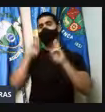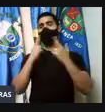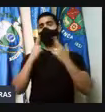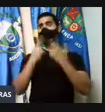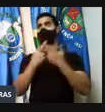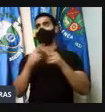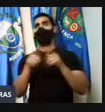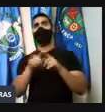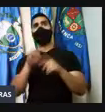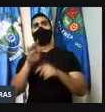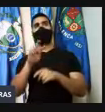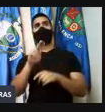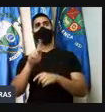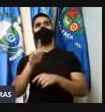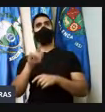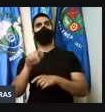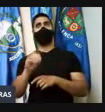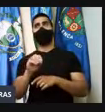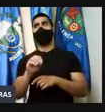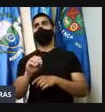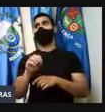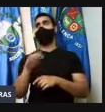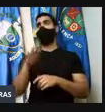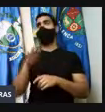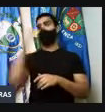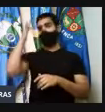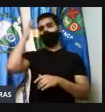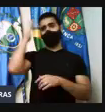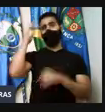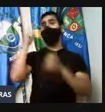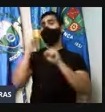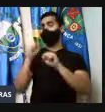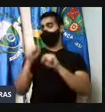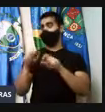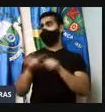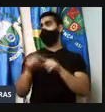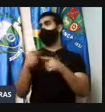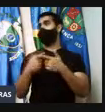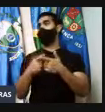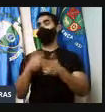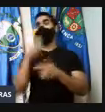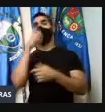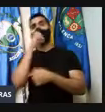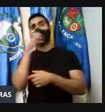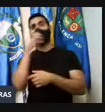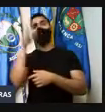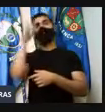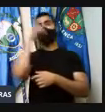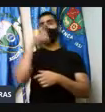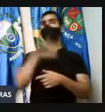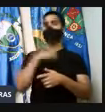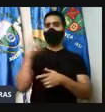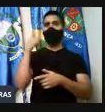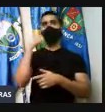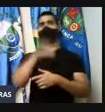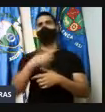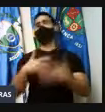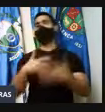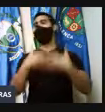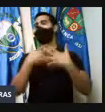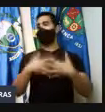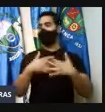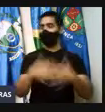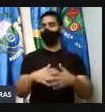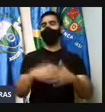Tiago José, para ver já no dia de amanhã, porque chega no sábado, domingo, vai ter de novo aquela confusão na